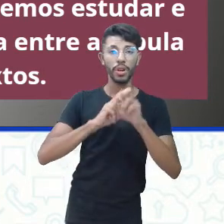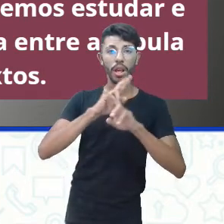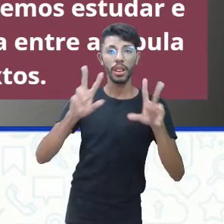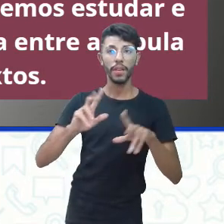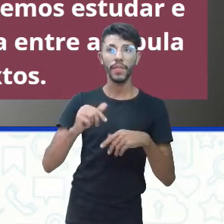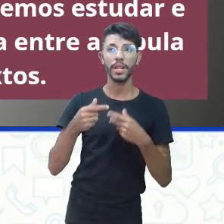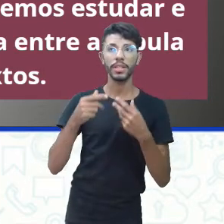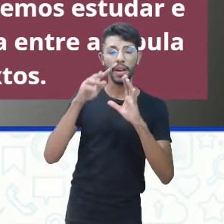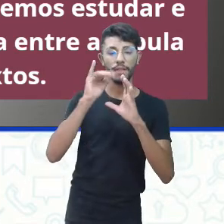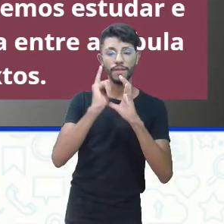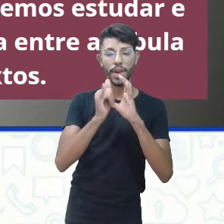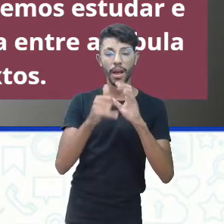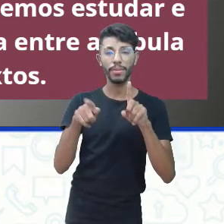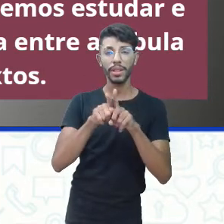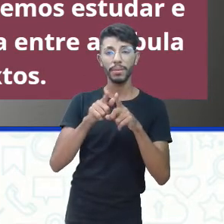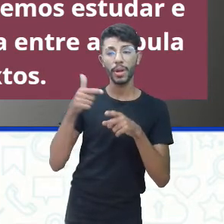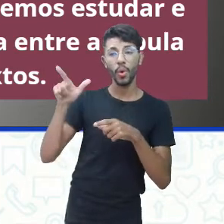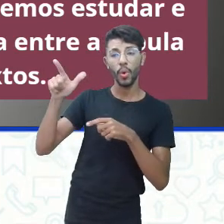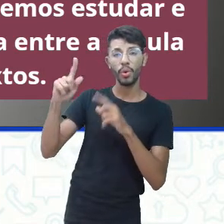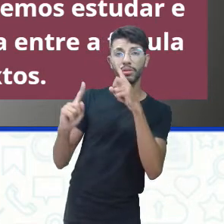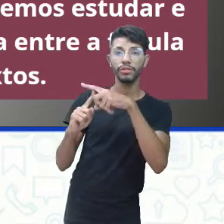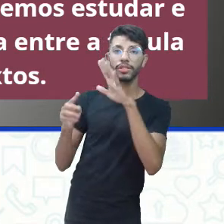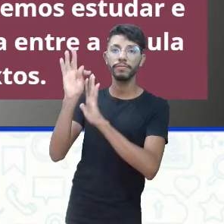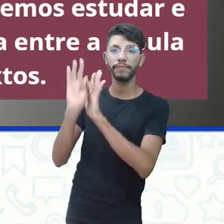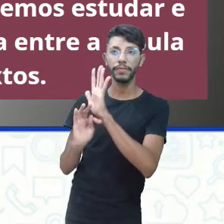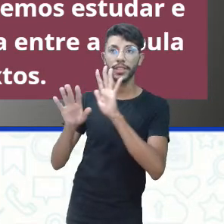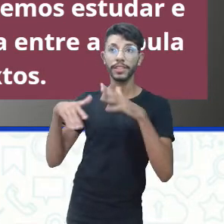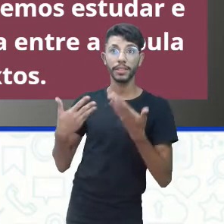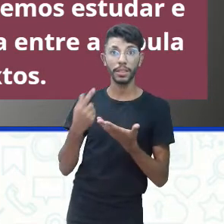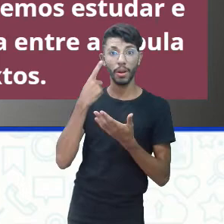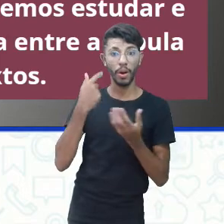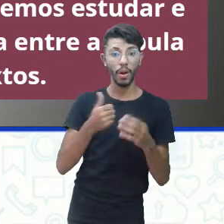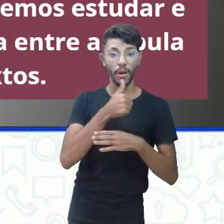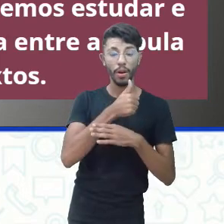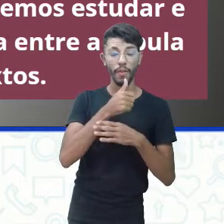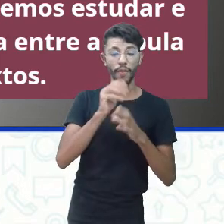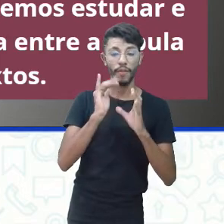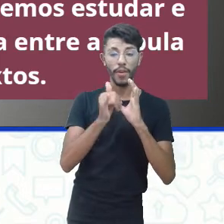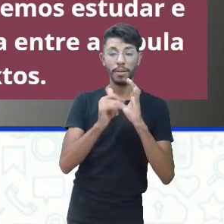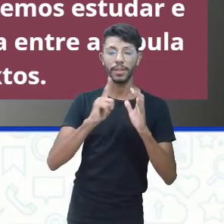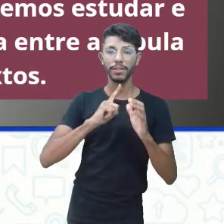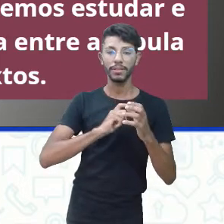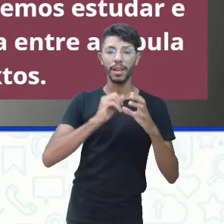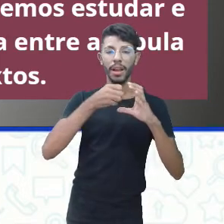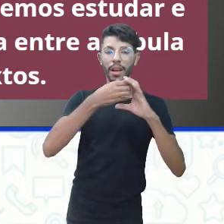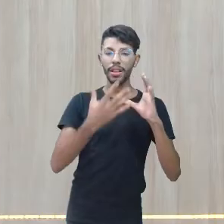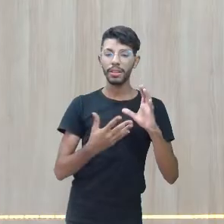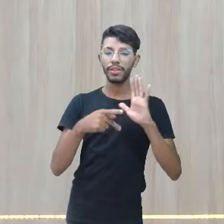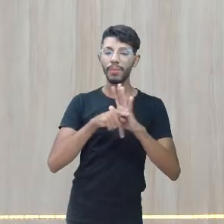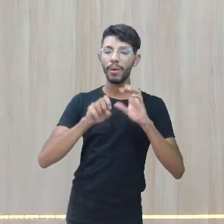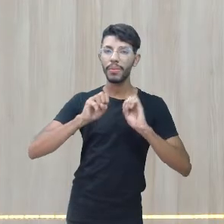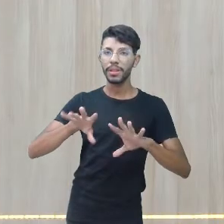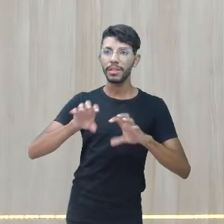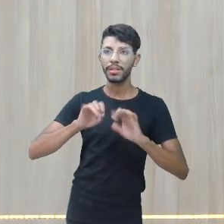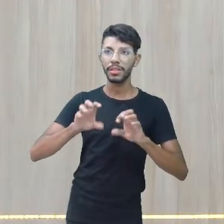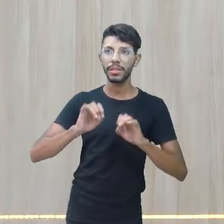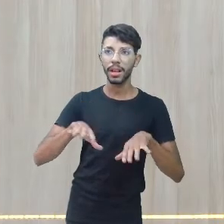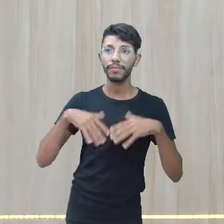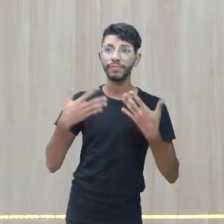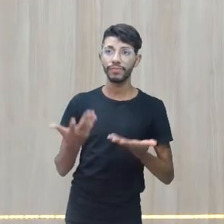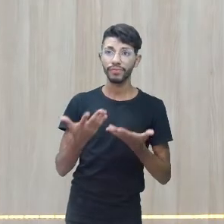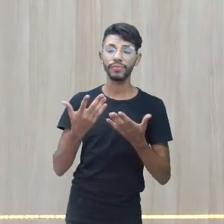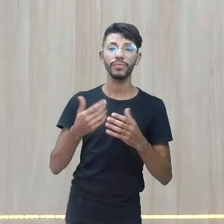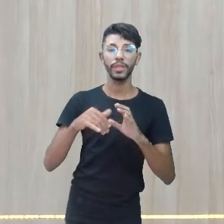os outros textos. Então, ela tem essa característica, não é, de ensinar. E essa moral,